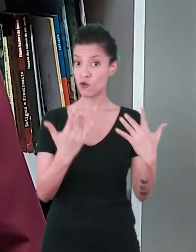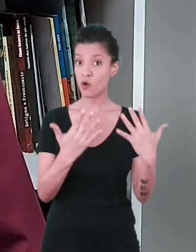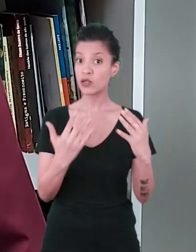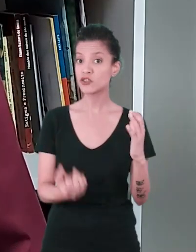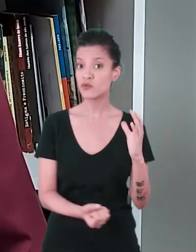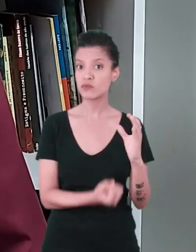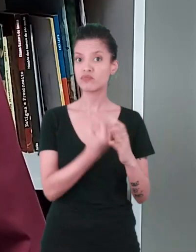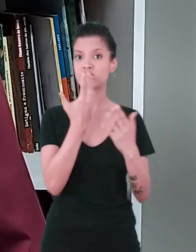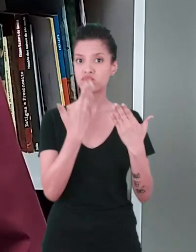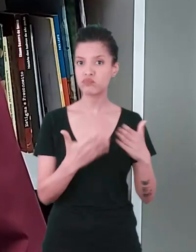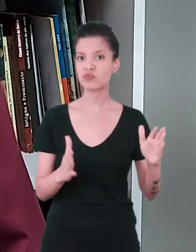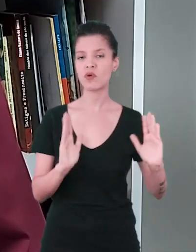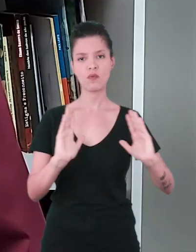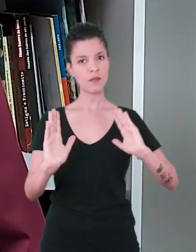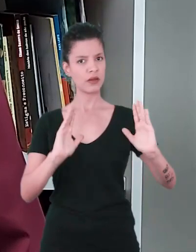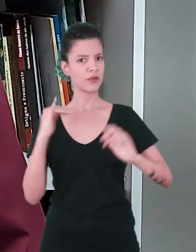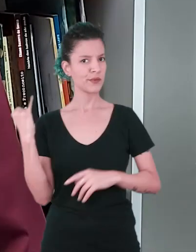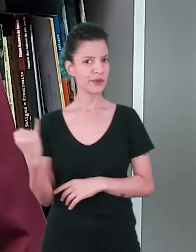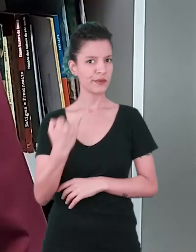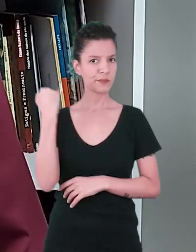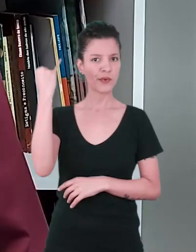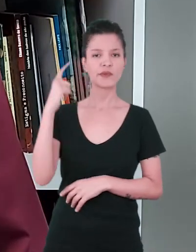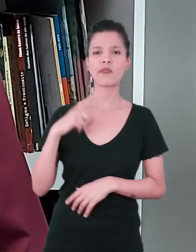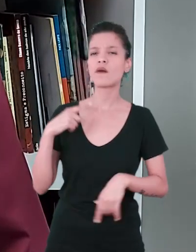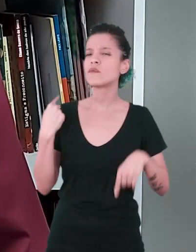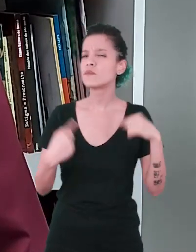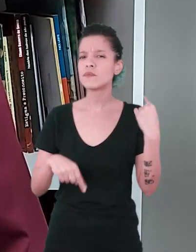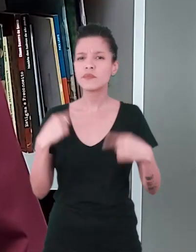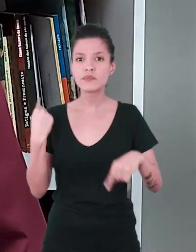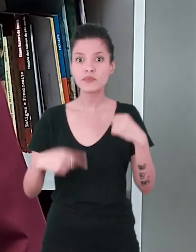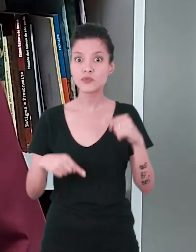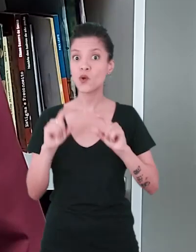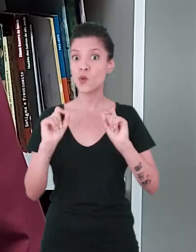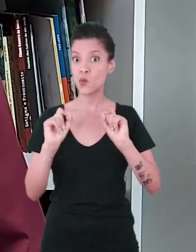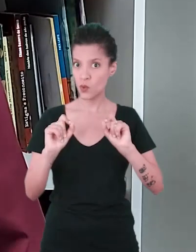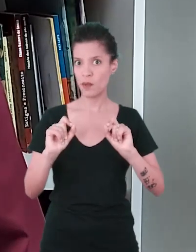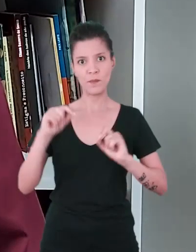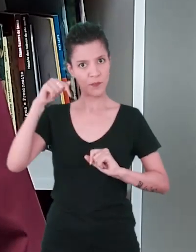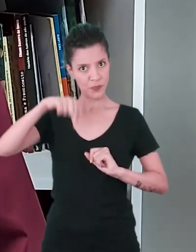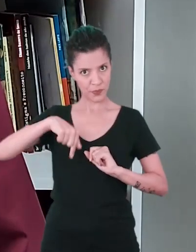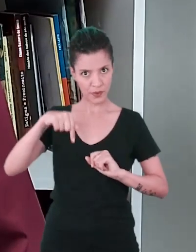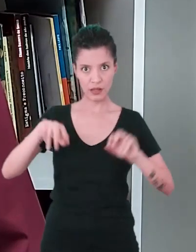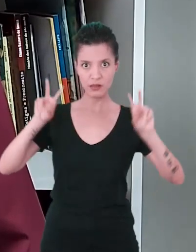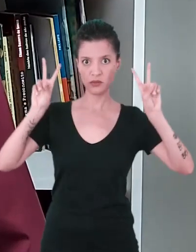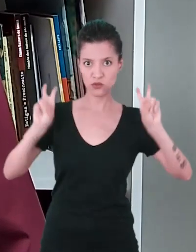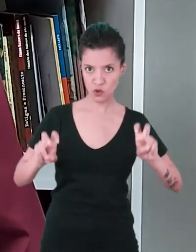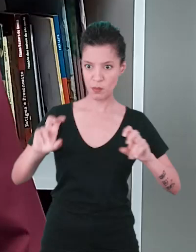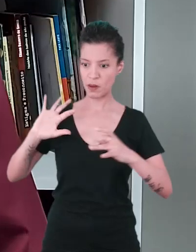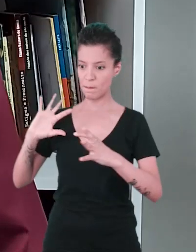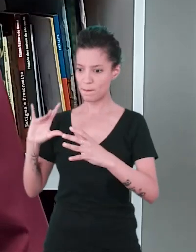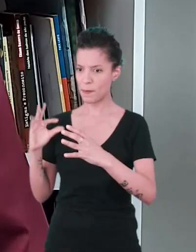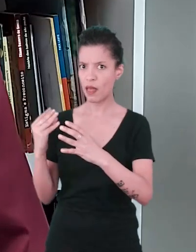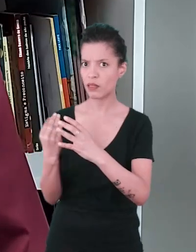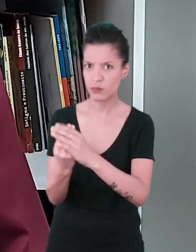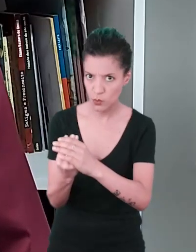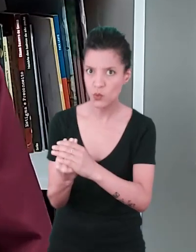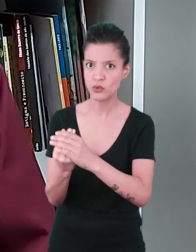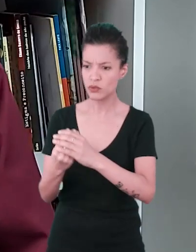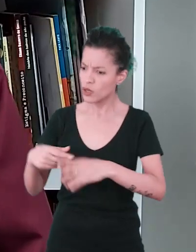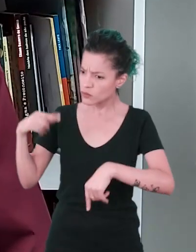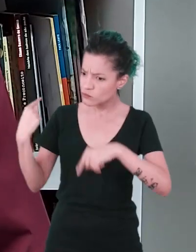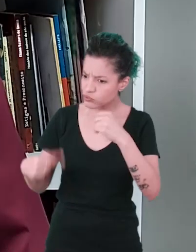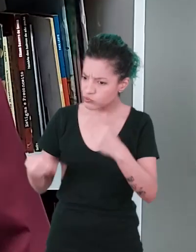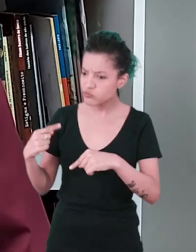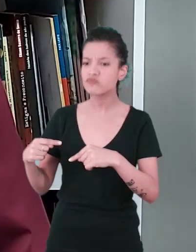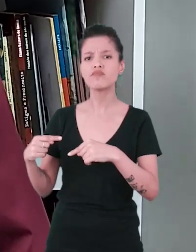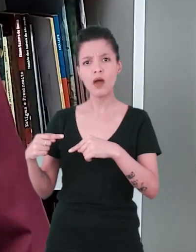muito importante, porque havia uma discussão que estava aumentando bastante na cidade a respeito dos patrimônios, e a gente queria trazer